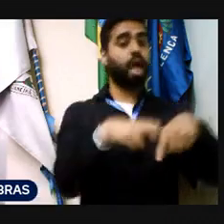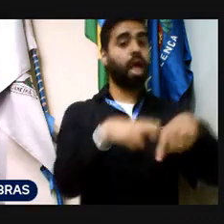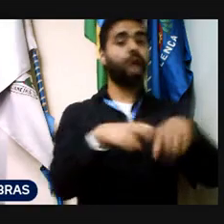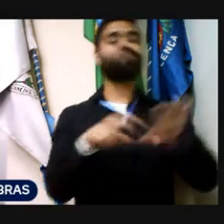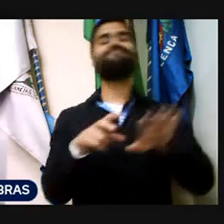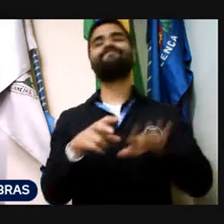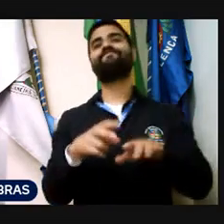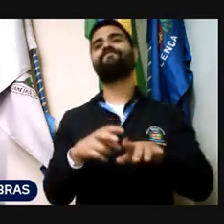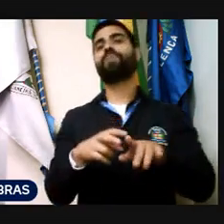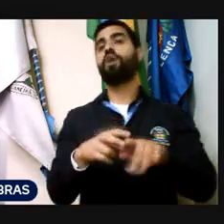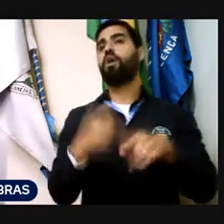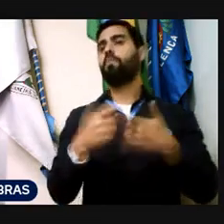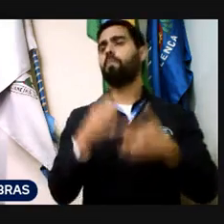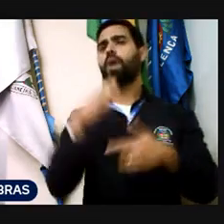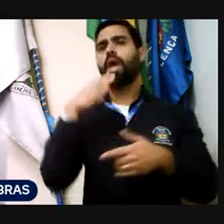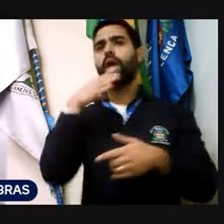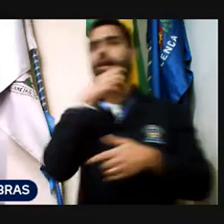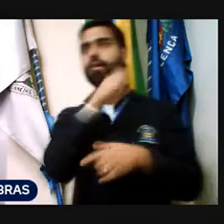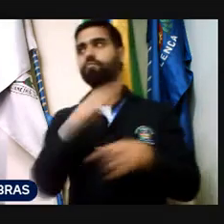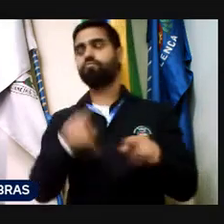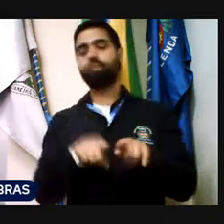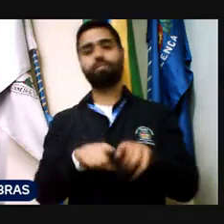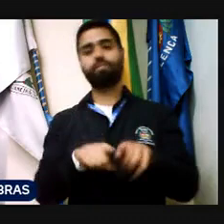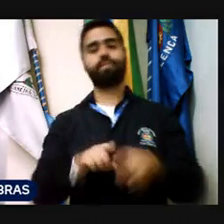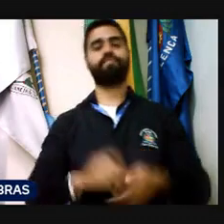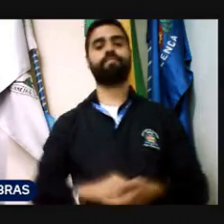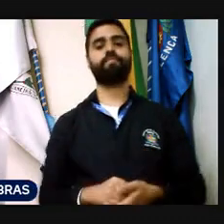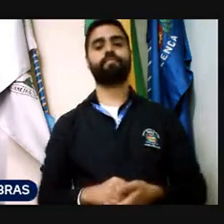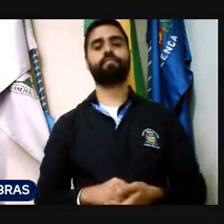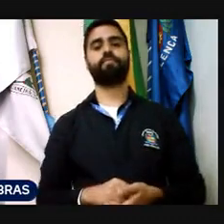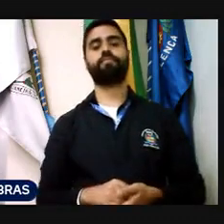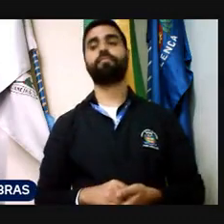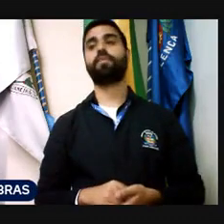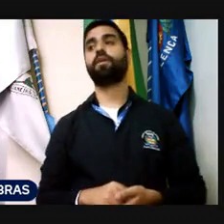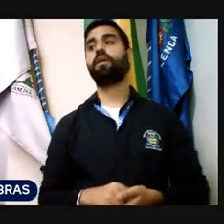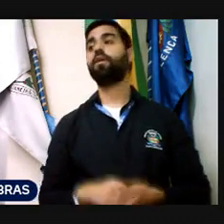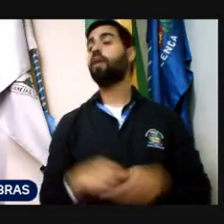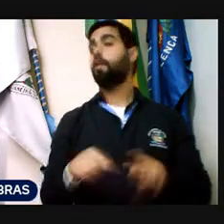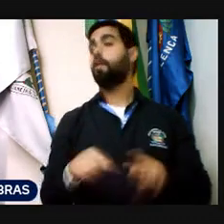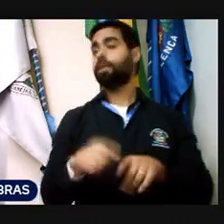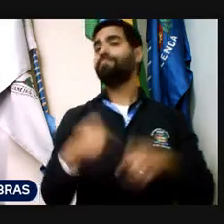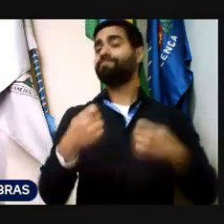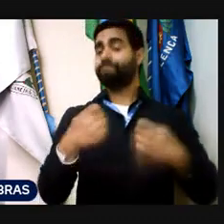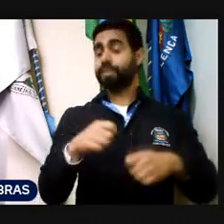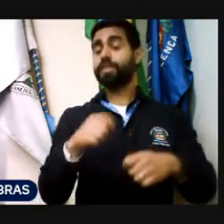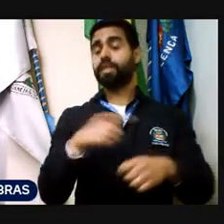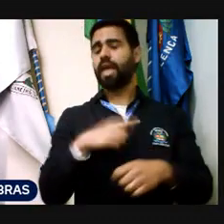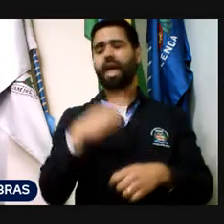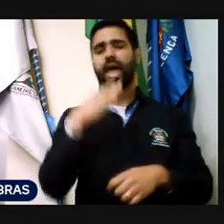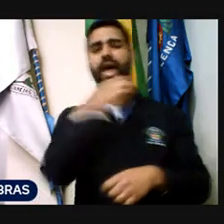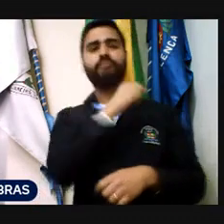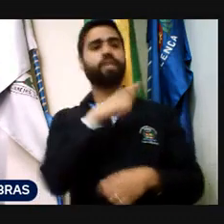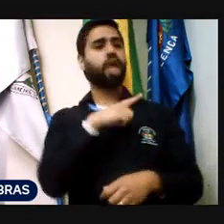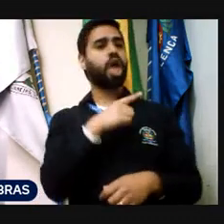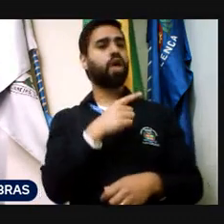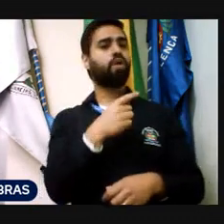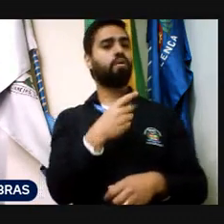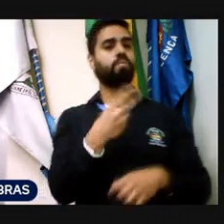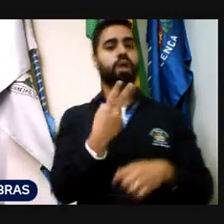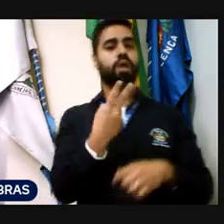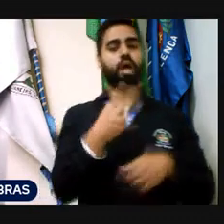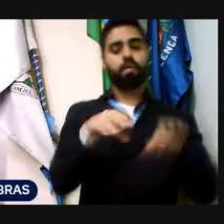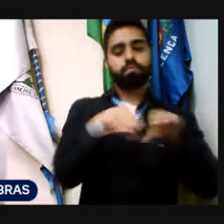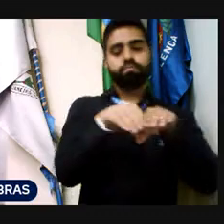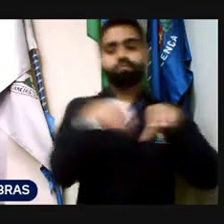veículos automotores por ali trafegam, o que vem corroborar com a necessidade imperiosa da instalação dos redutores de